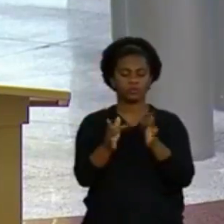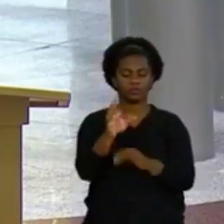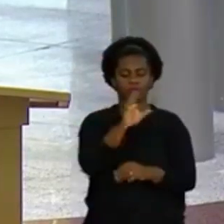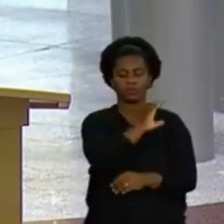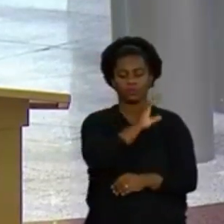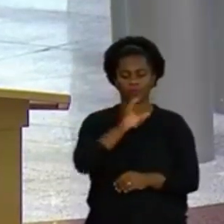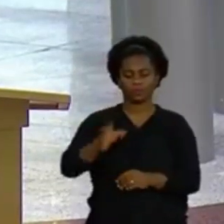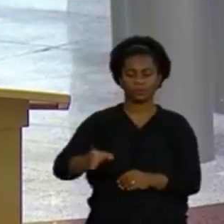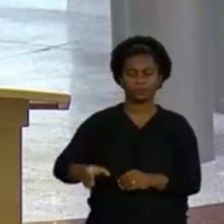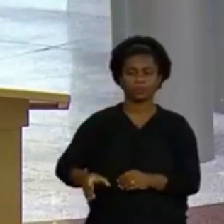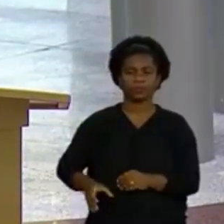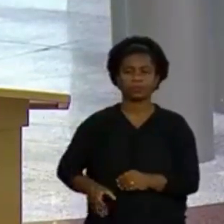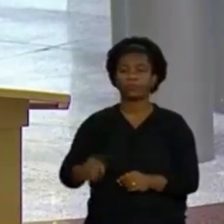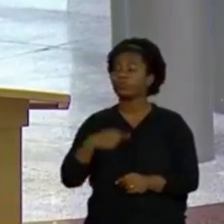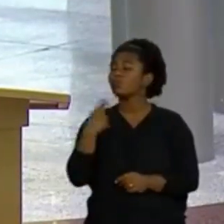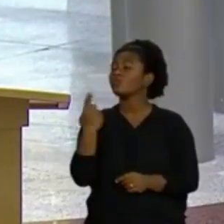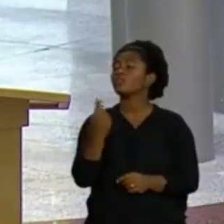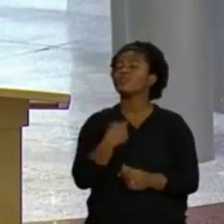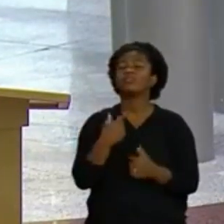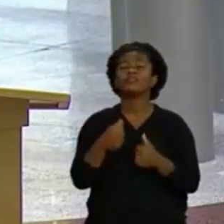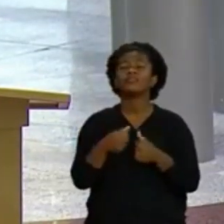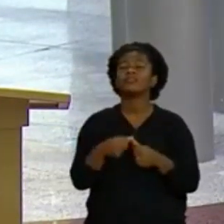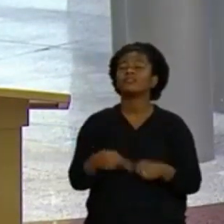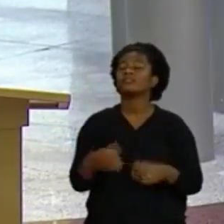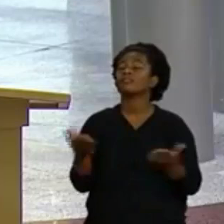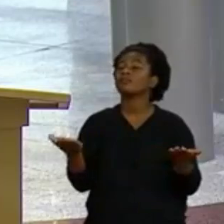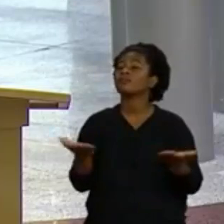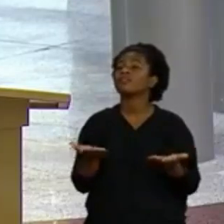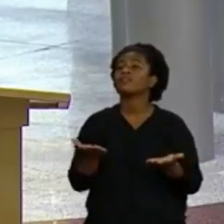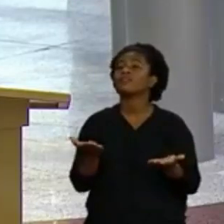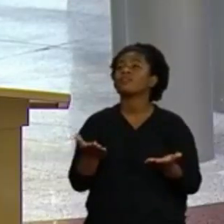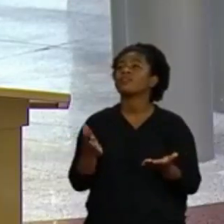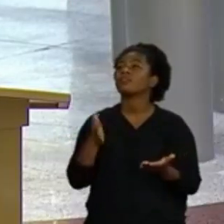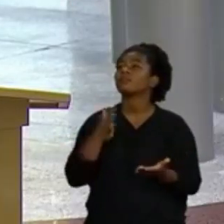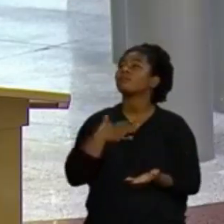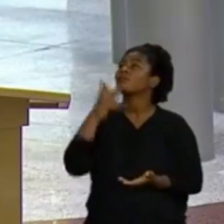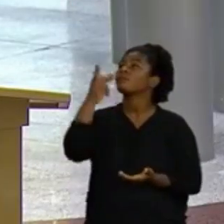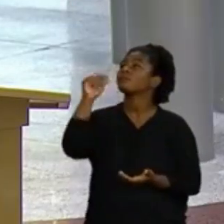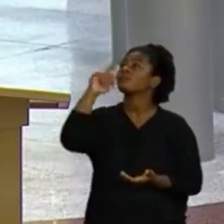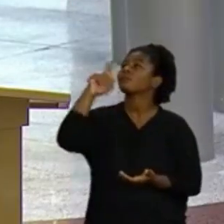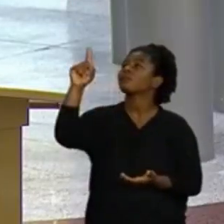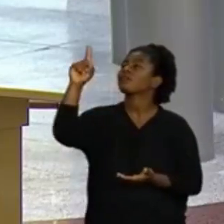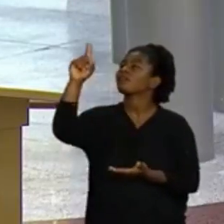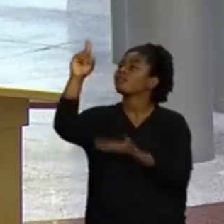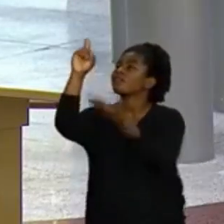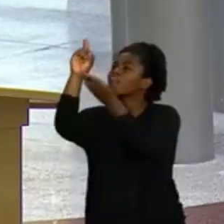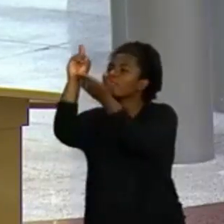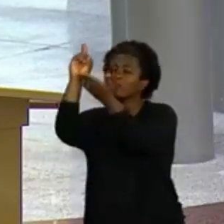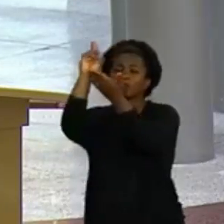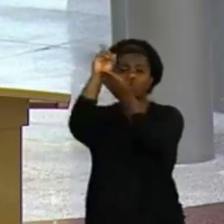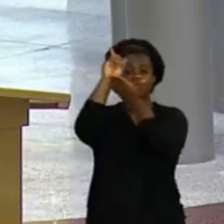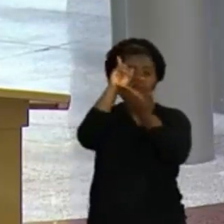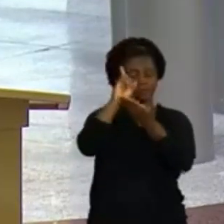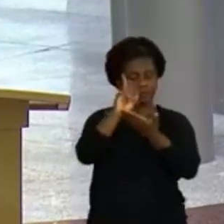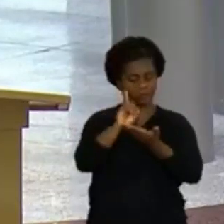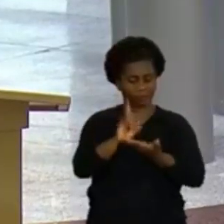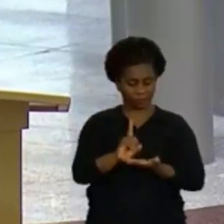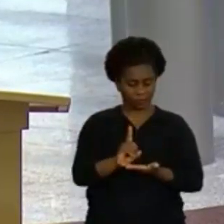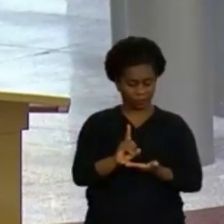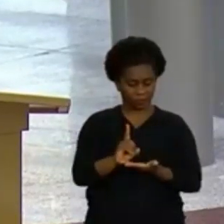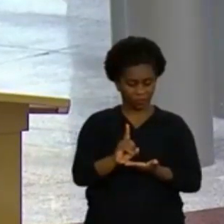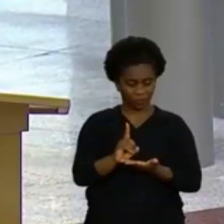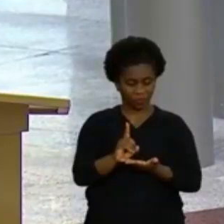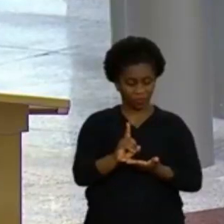Cristo, nós entramos agora, meu Pai, na tua presença, no mundo da